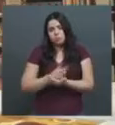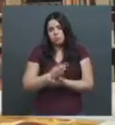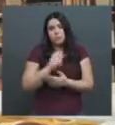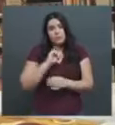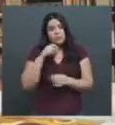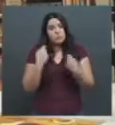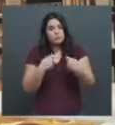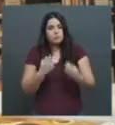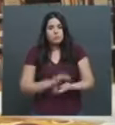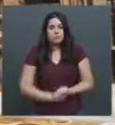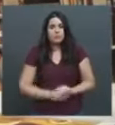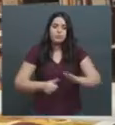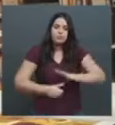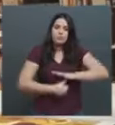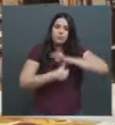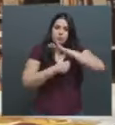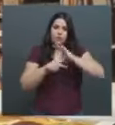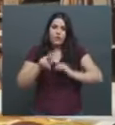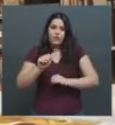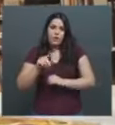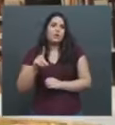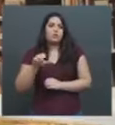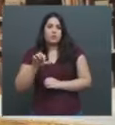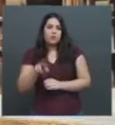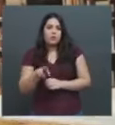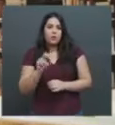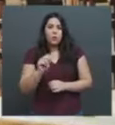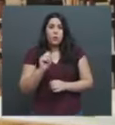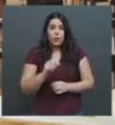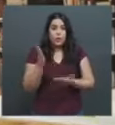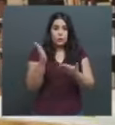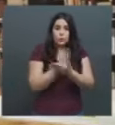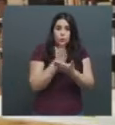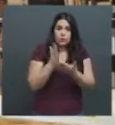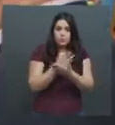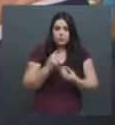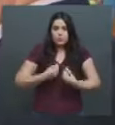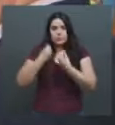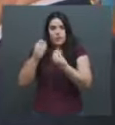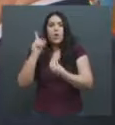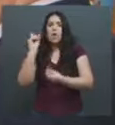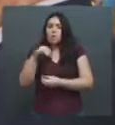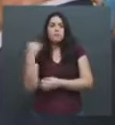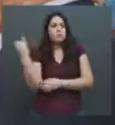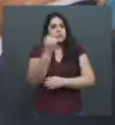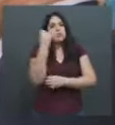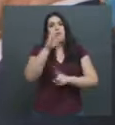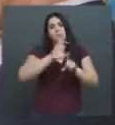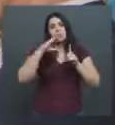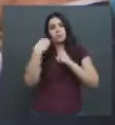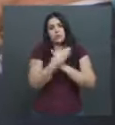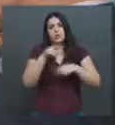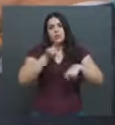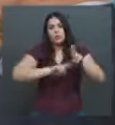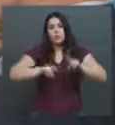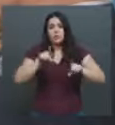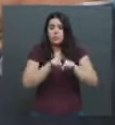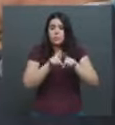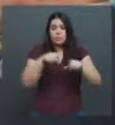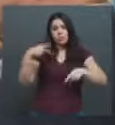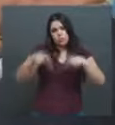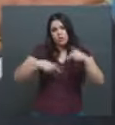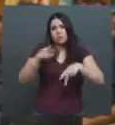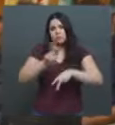preciso. Para o reitor da UFO, Walder Steffen Jr., as obras doadas são um patrimônio importante para a comunidade acadêmica e população